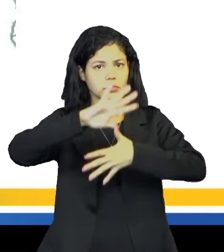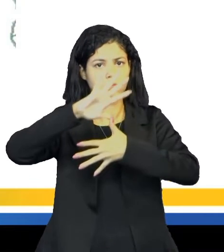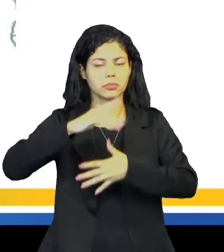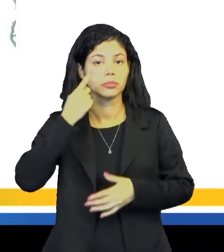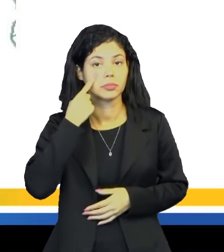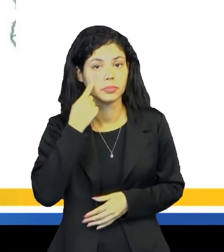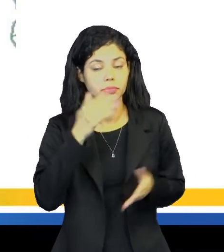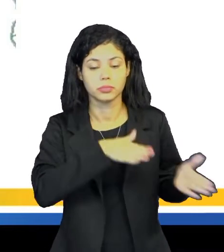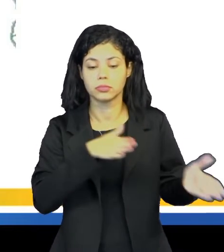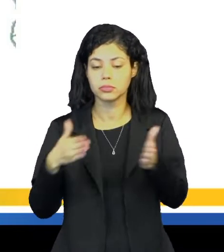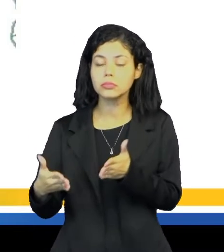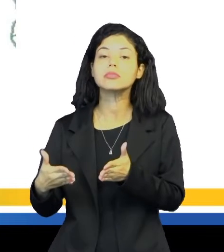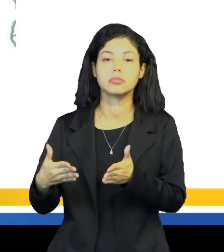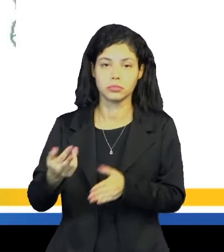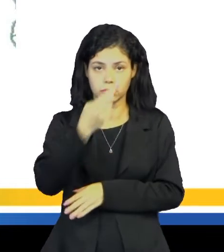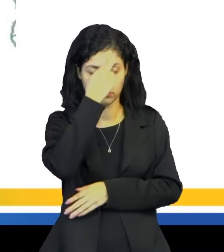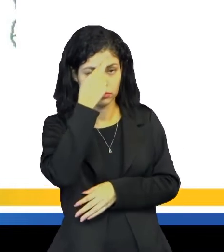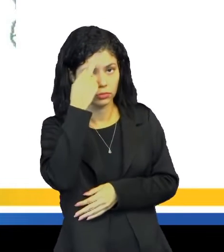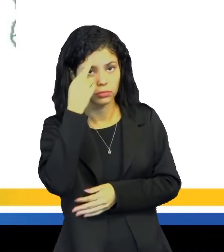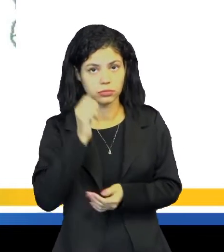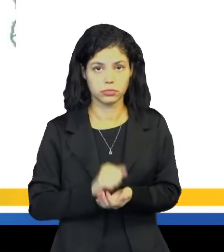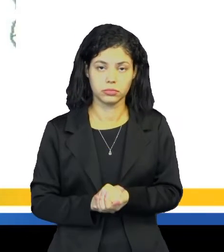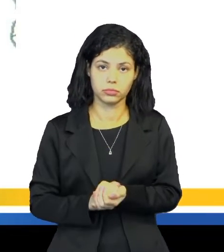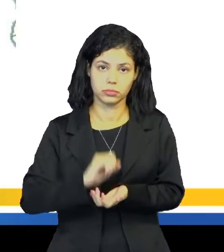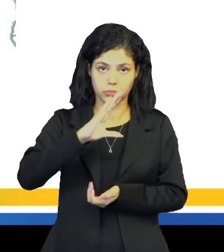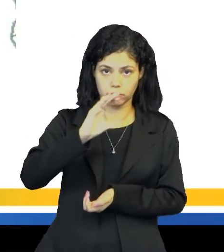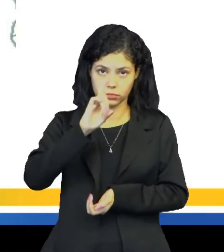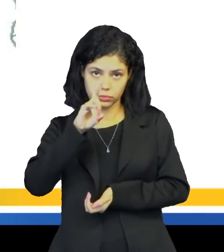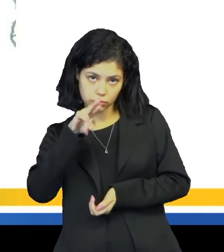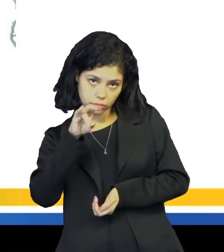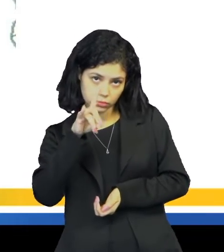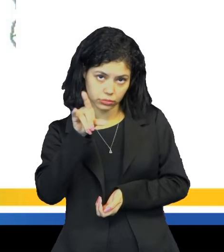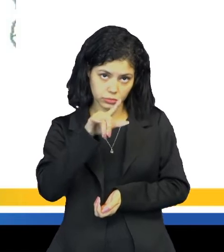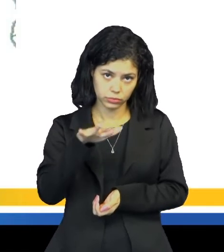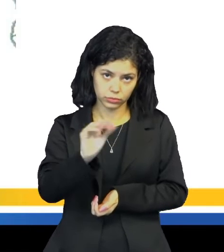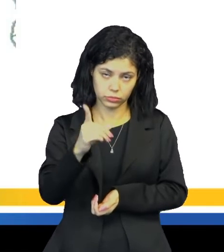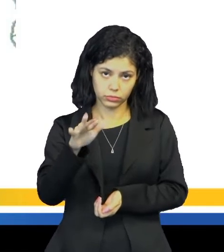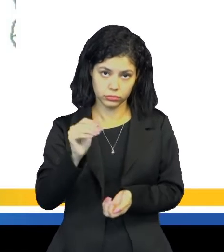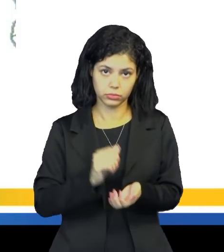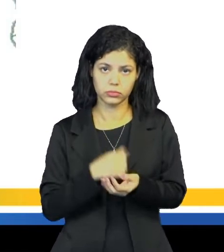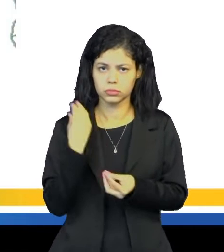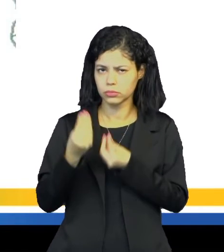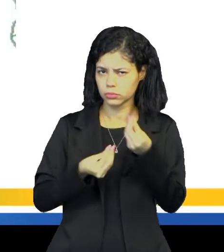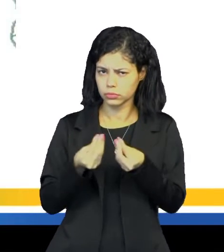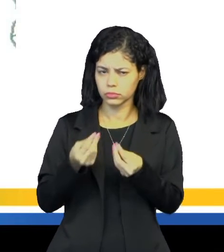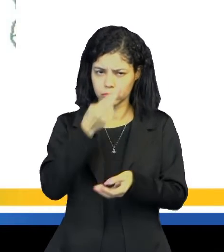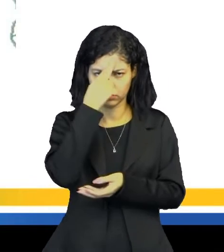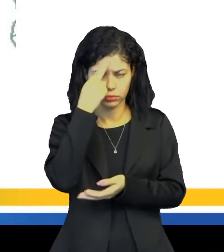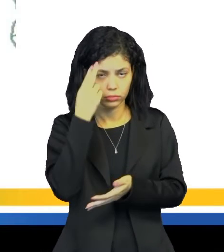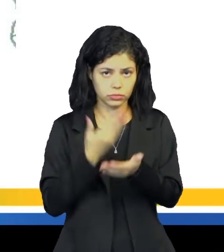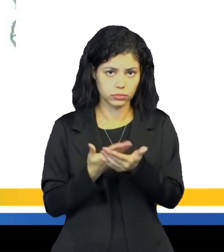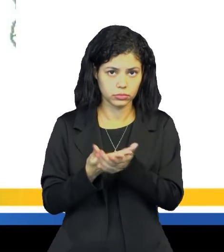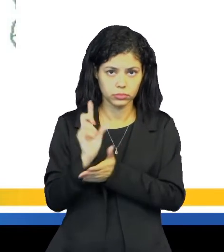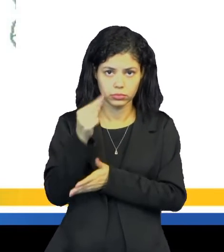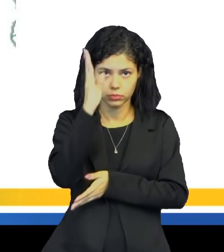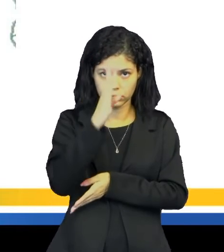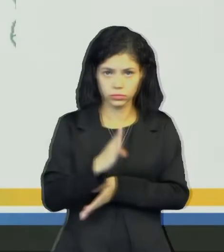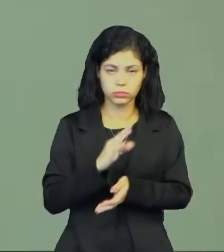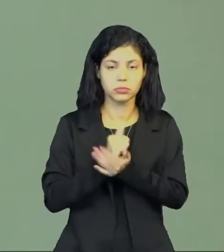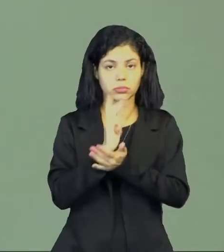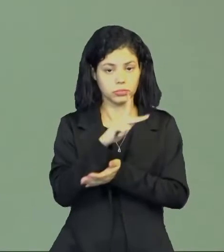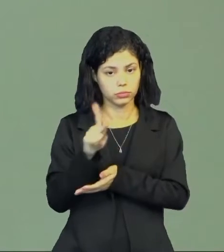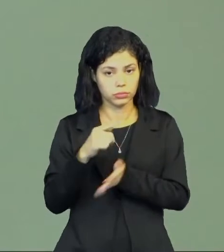você tem que partir um pouco para a história, né, das colonização, né? Quando você está estudando um pouco de história do Brasil, o